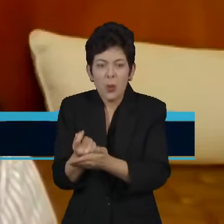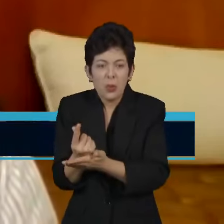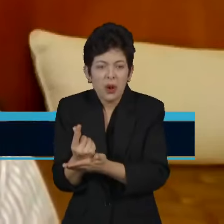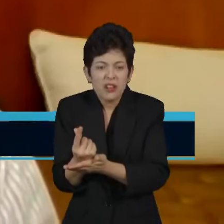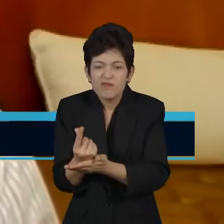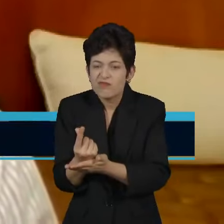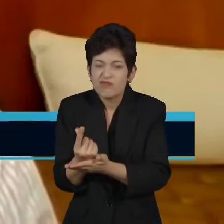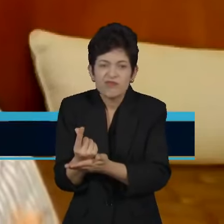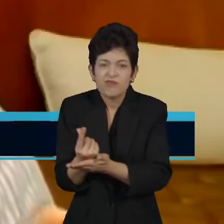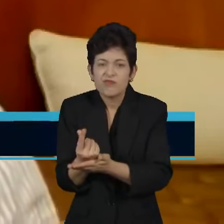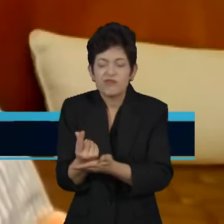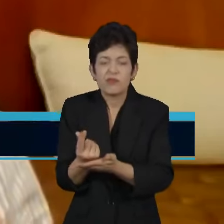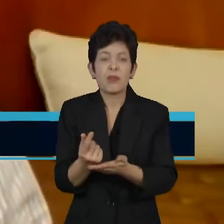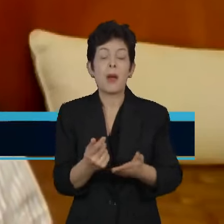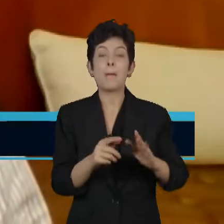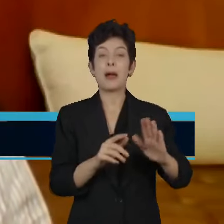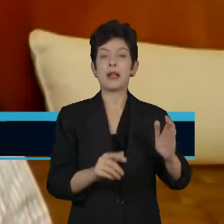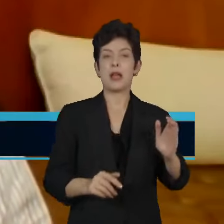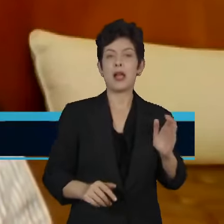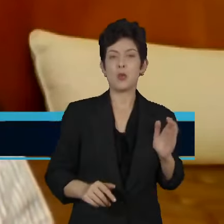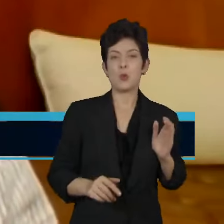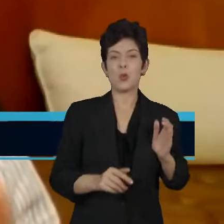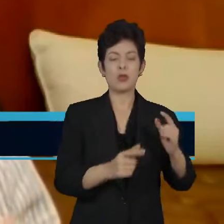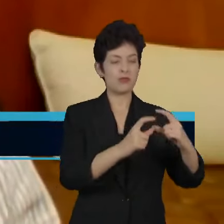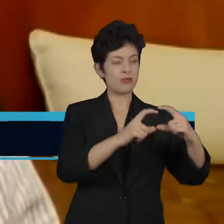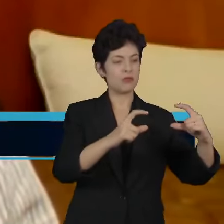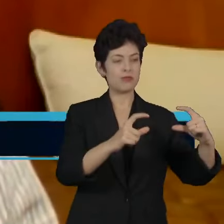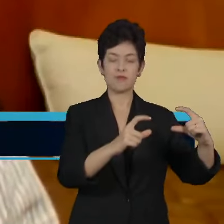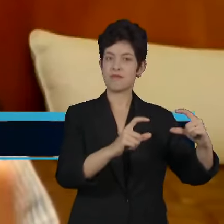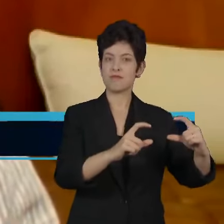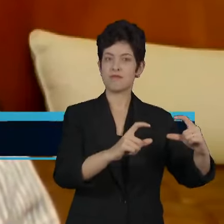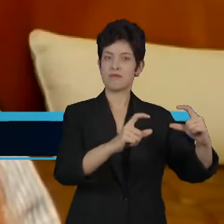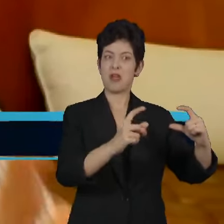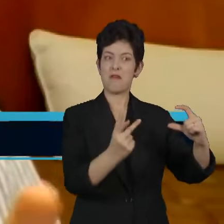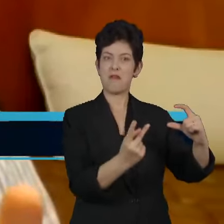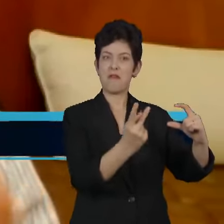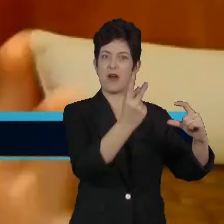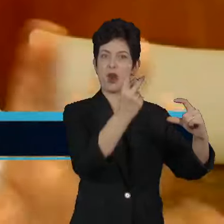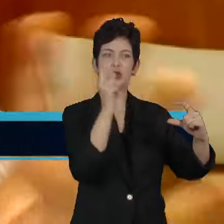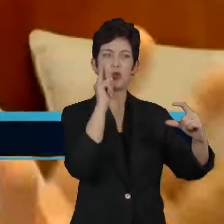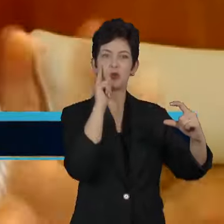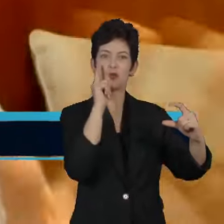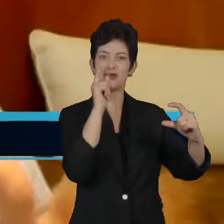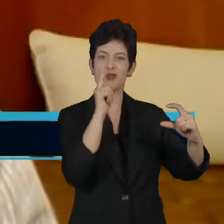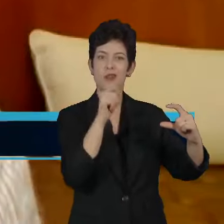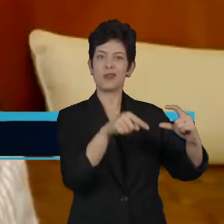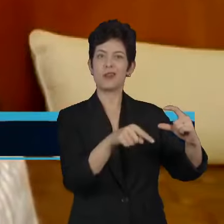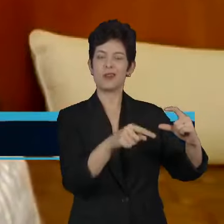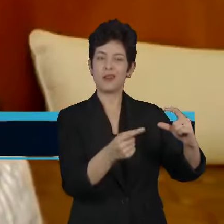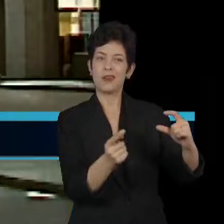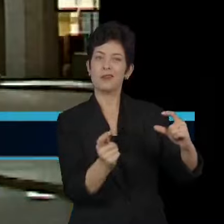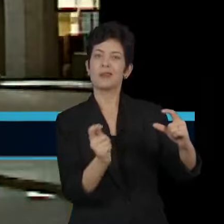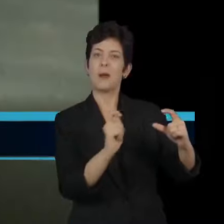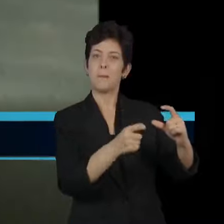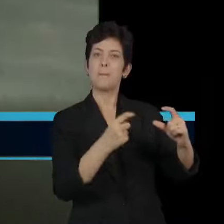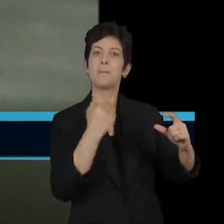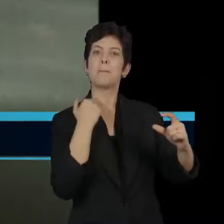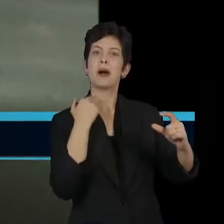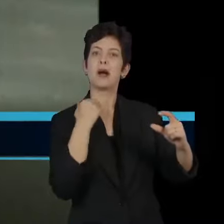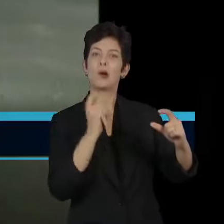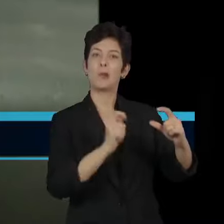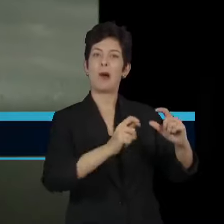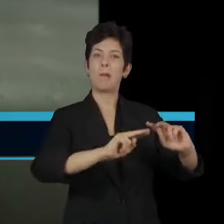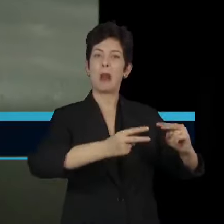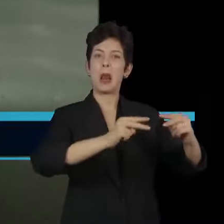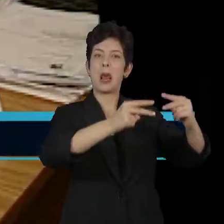dele e a moeda do rico aumenta de valor todo dia nas contas remuneradas do bancos durante três